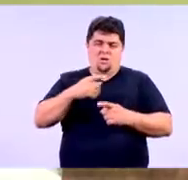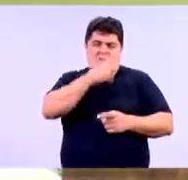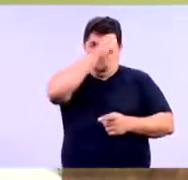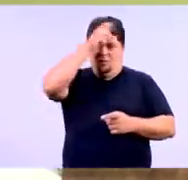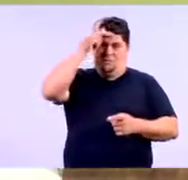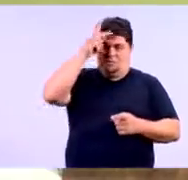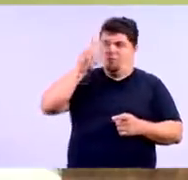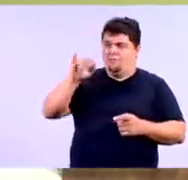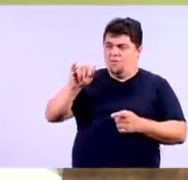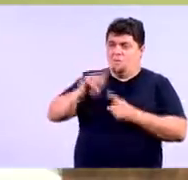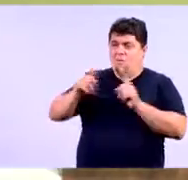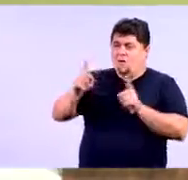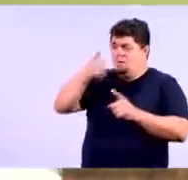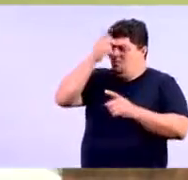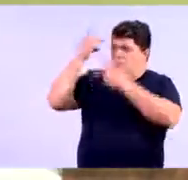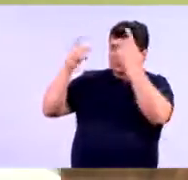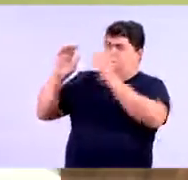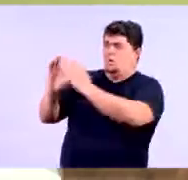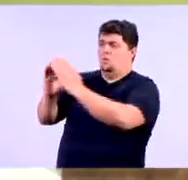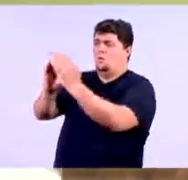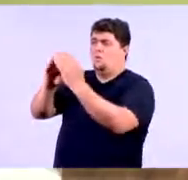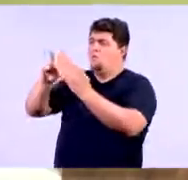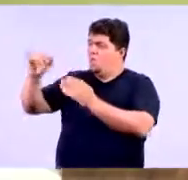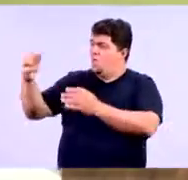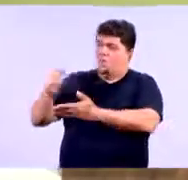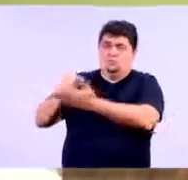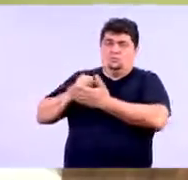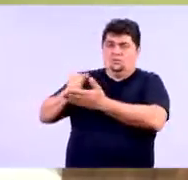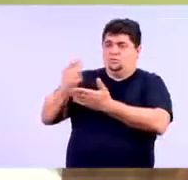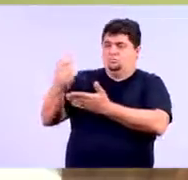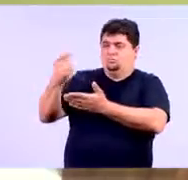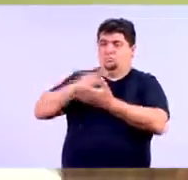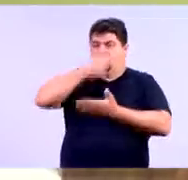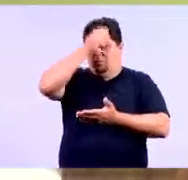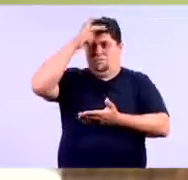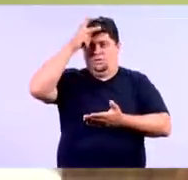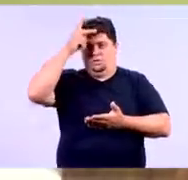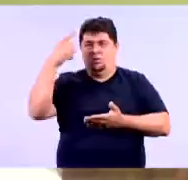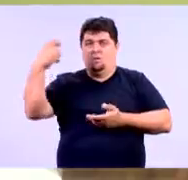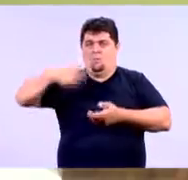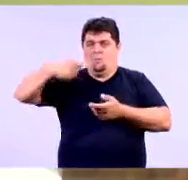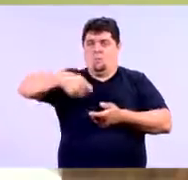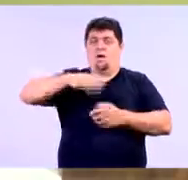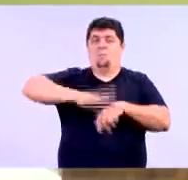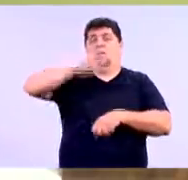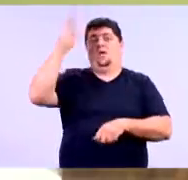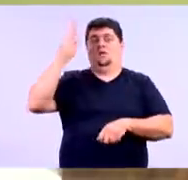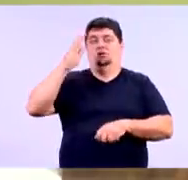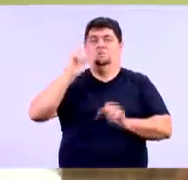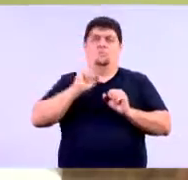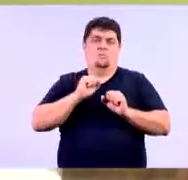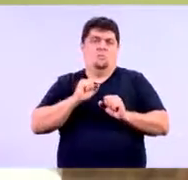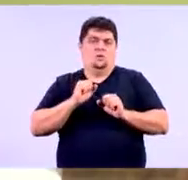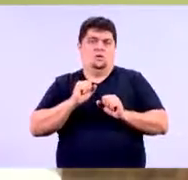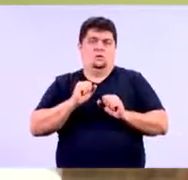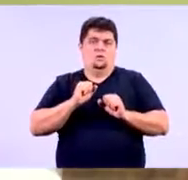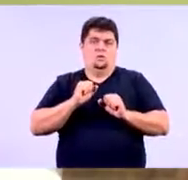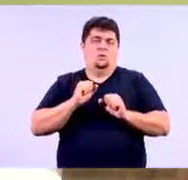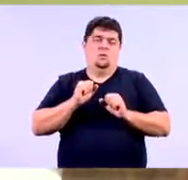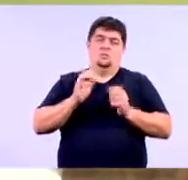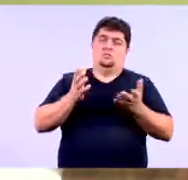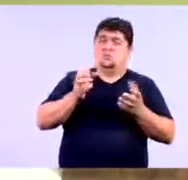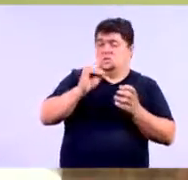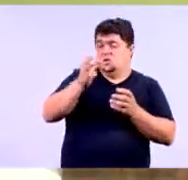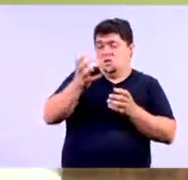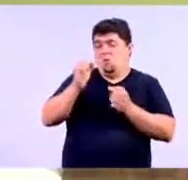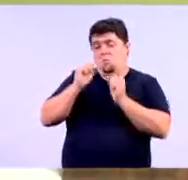um benefício para aqueles imóveis da região. Então, havendo benefício, o ente federado ele pode cobrar. Não é que ele deve, mas